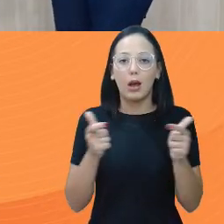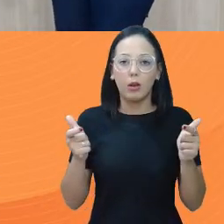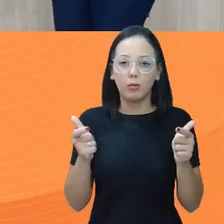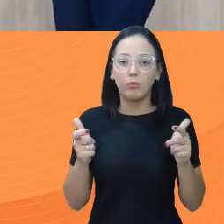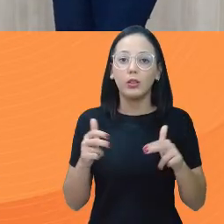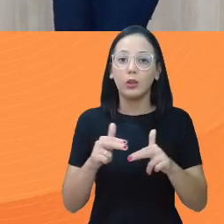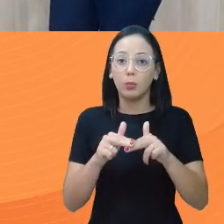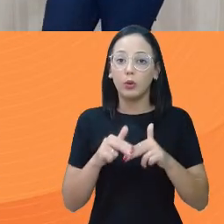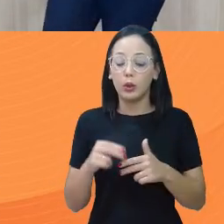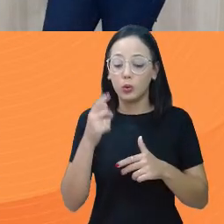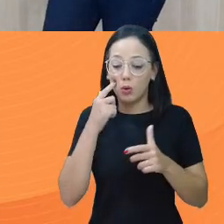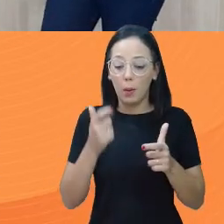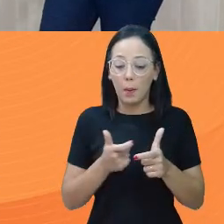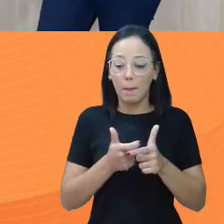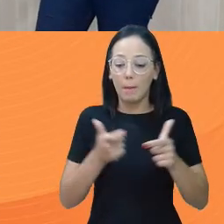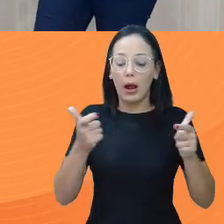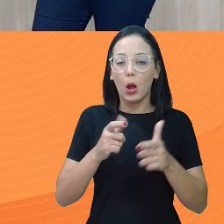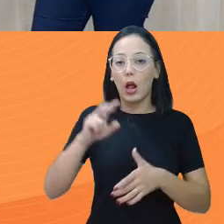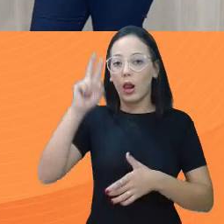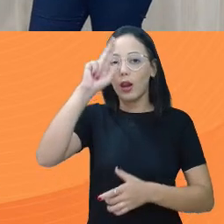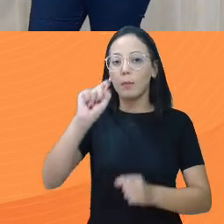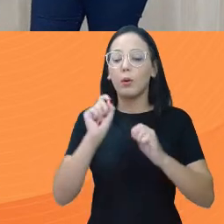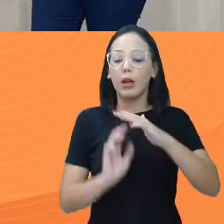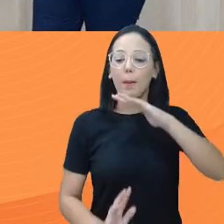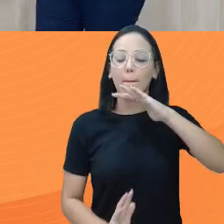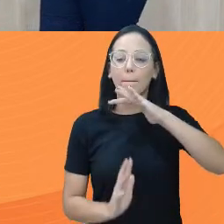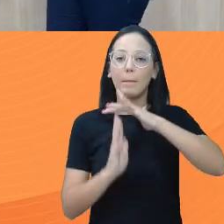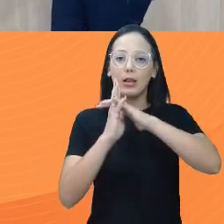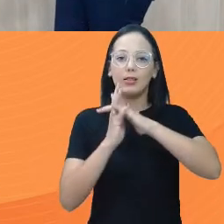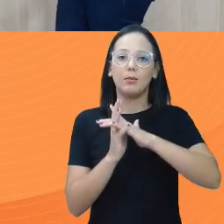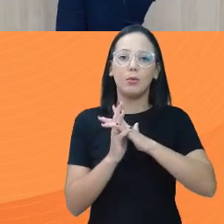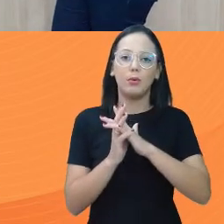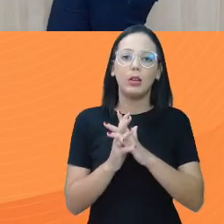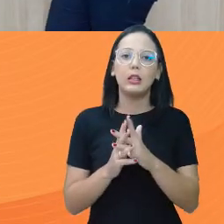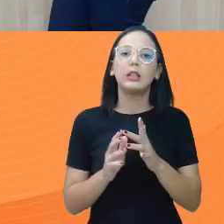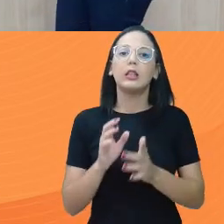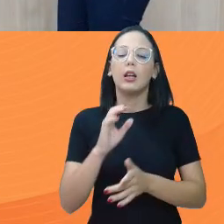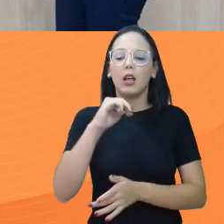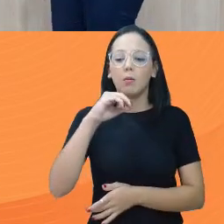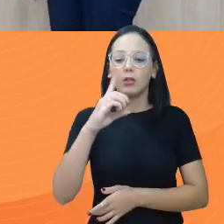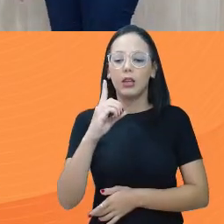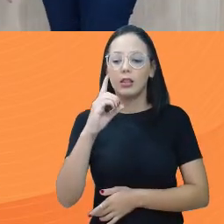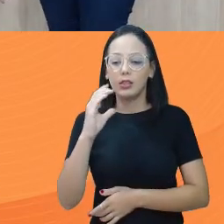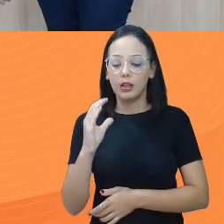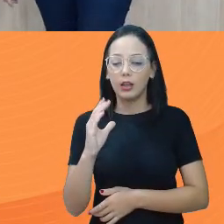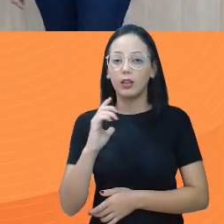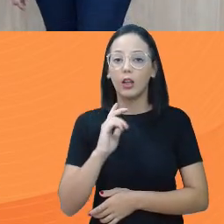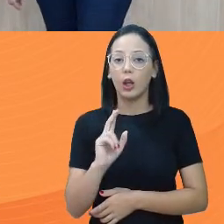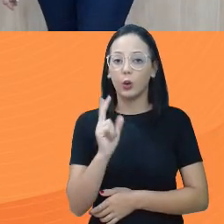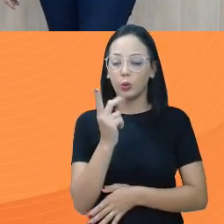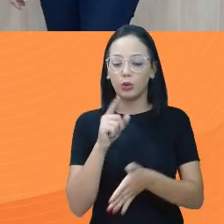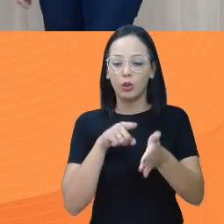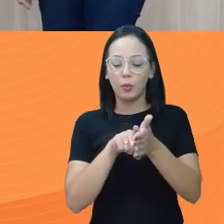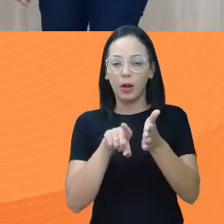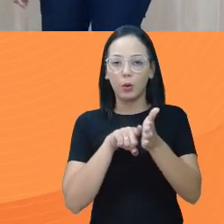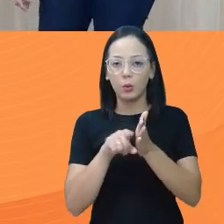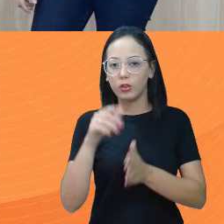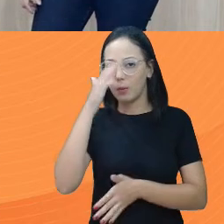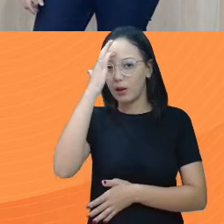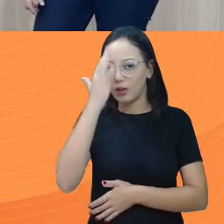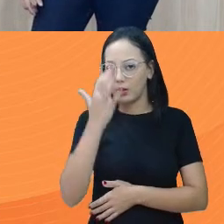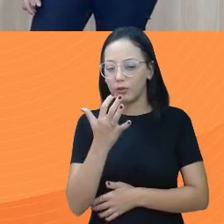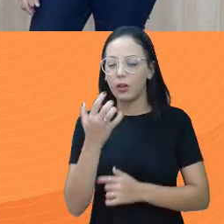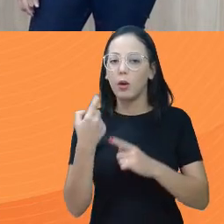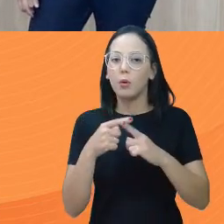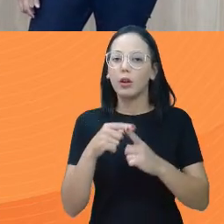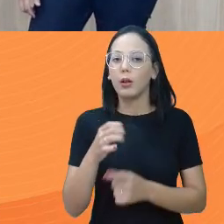esse maior lembra de máximo, né? Máximo divisor comum. Daí a gente tem 2 perguntas para resolver. Apesar da